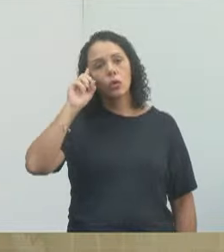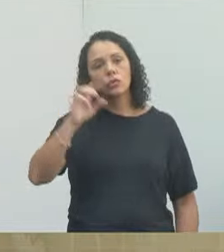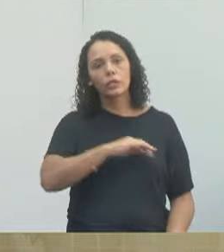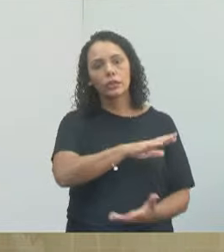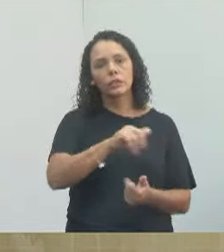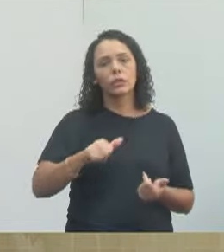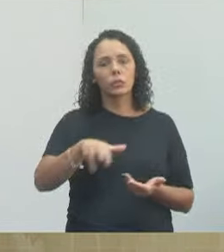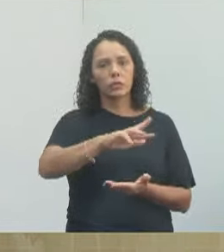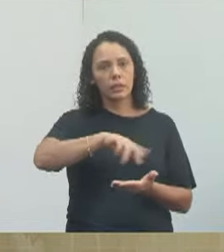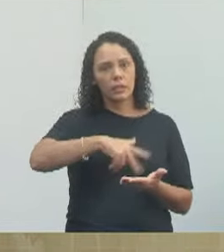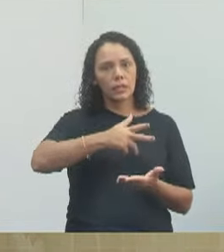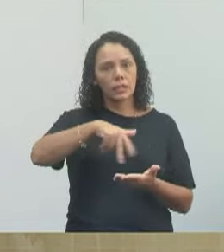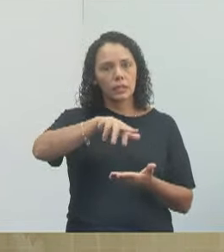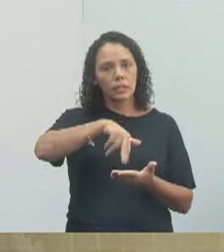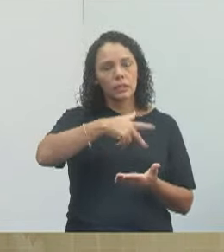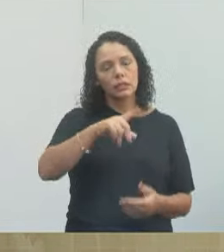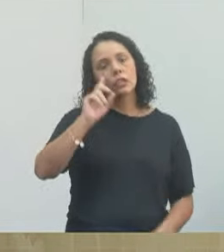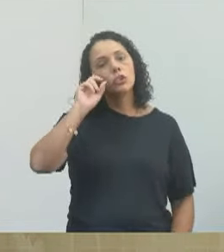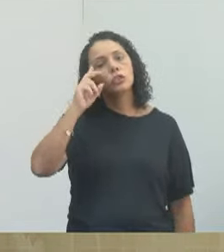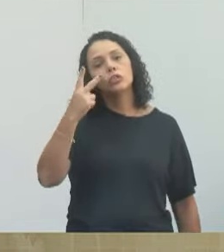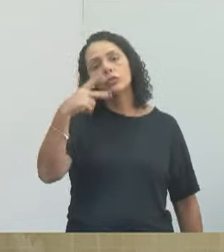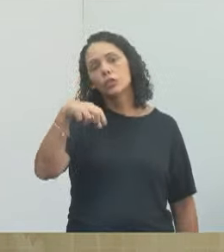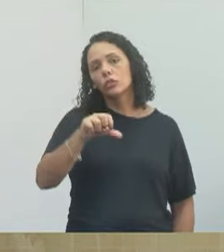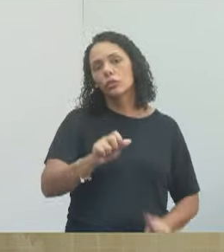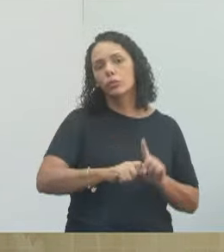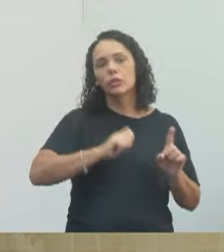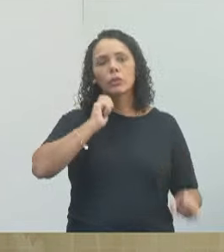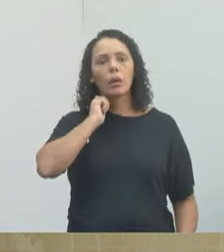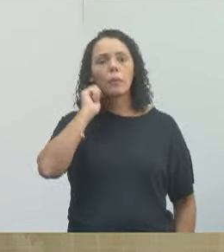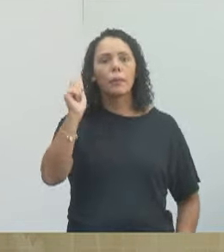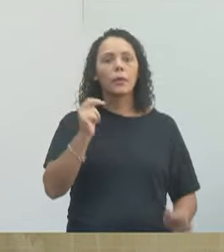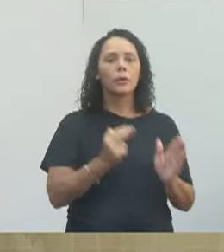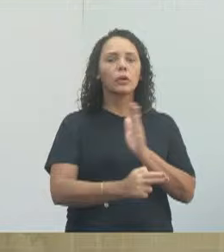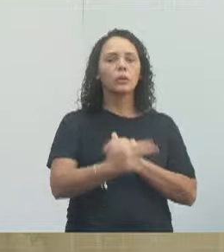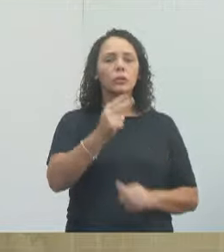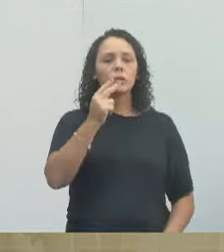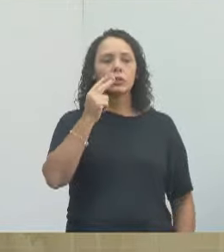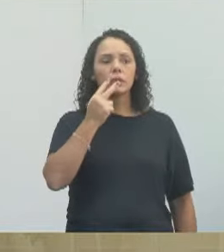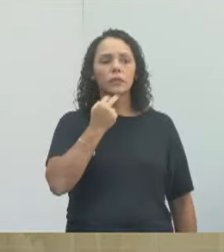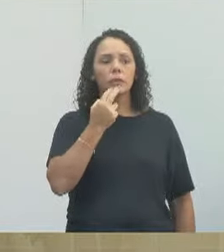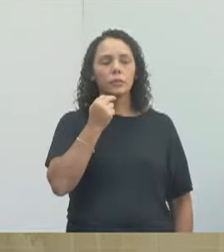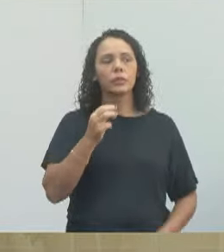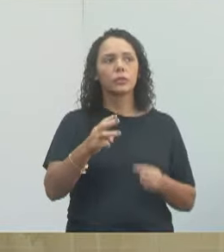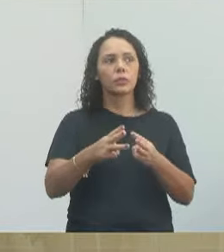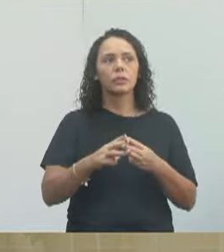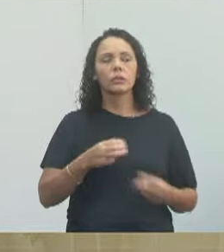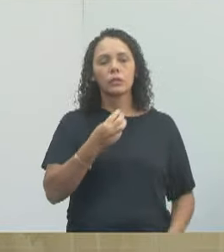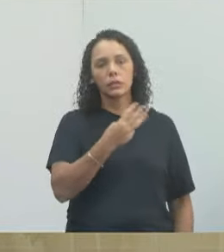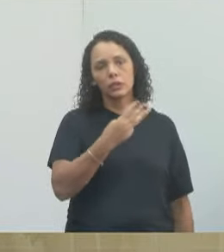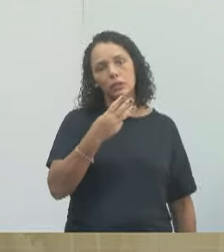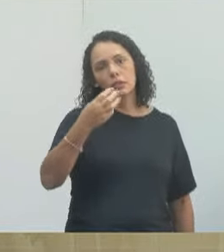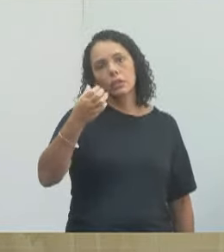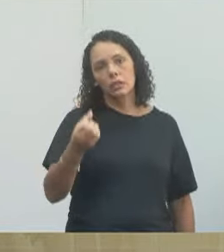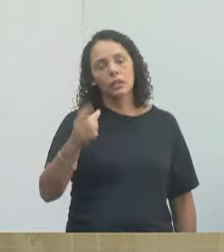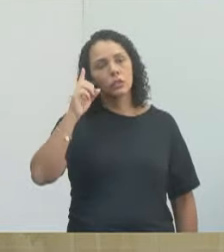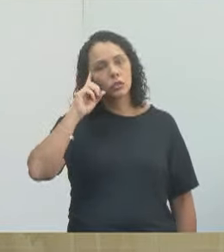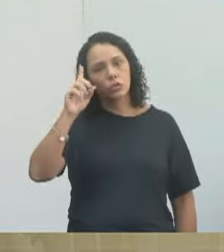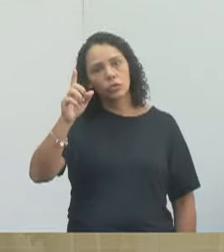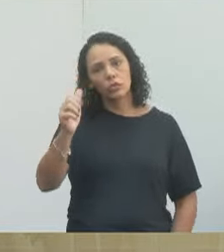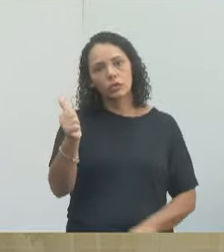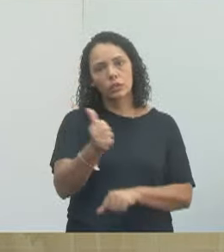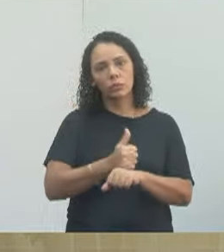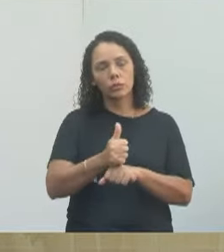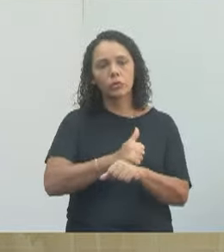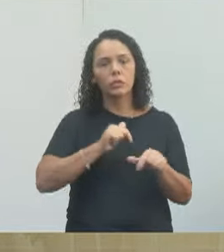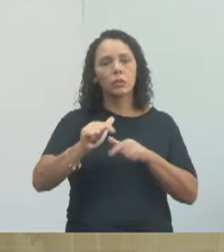da dança 29 de Abril autoria Valmir do Parque meua Moção 336 registro transcurso do dia Trabalhador